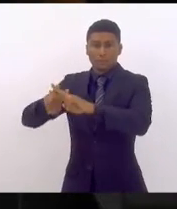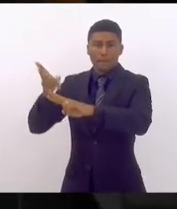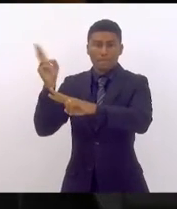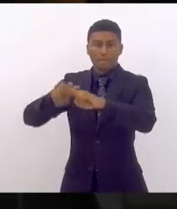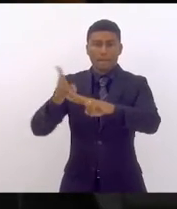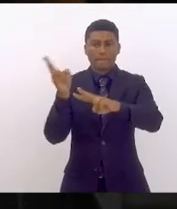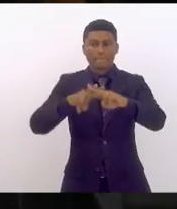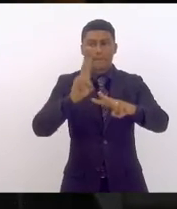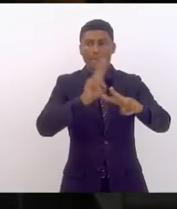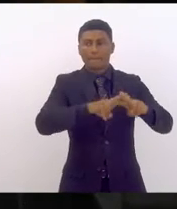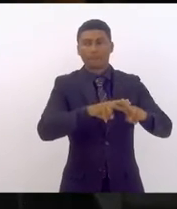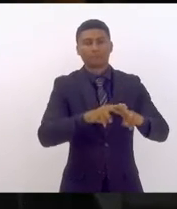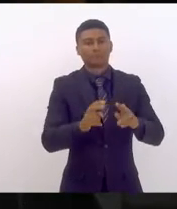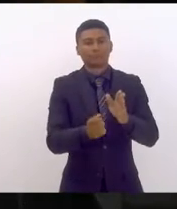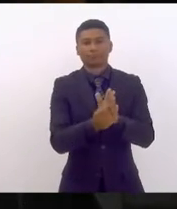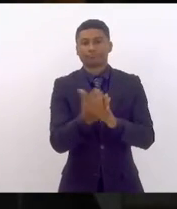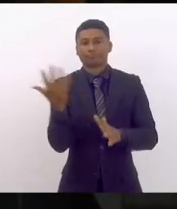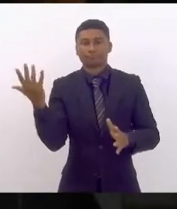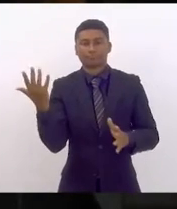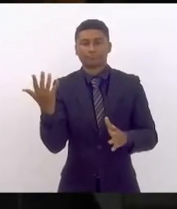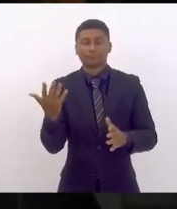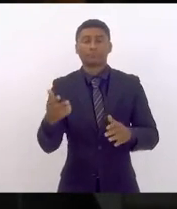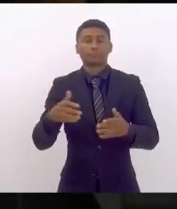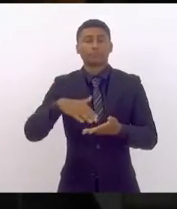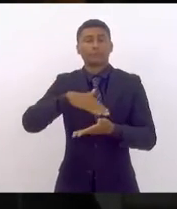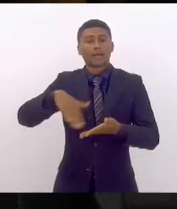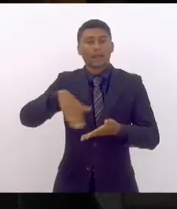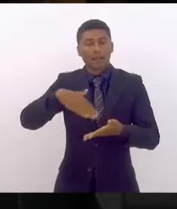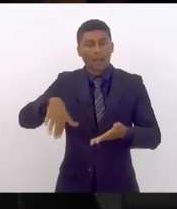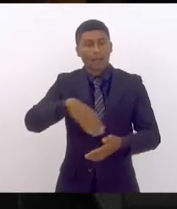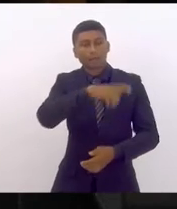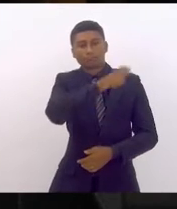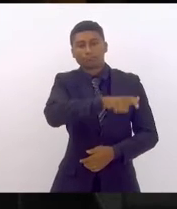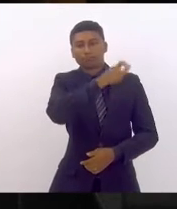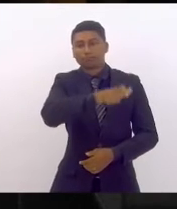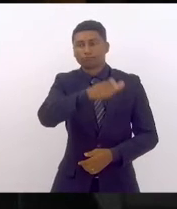governos secretários de estado